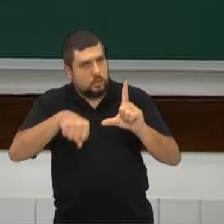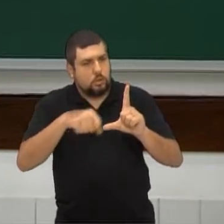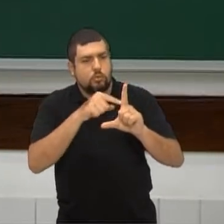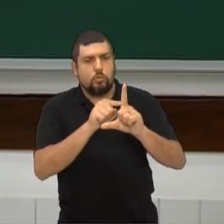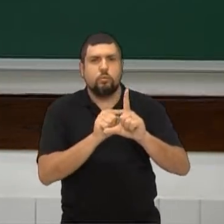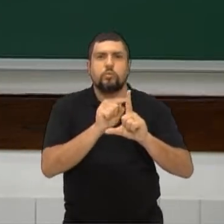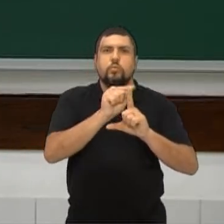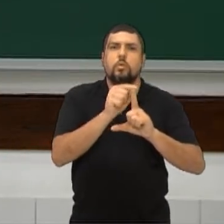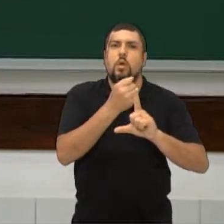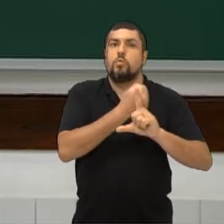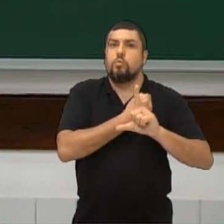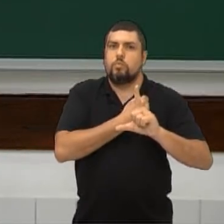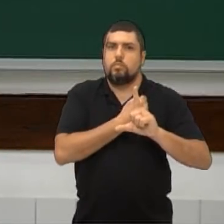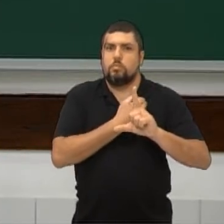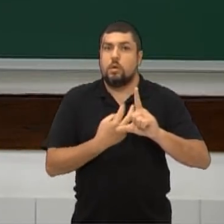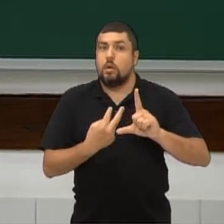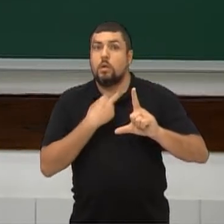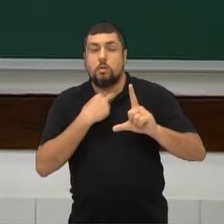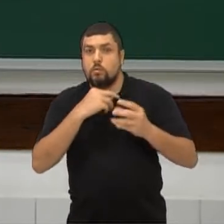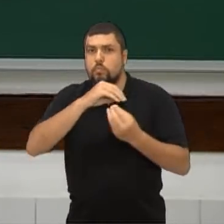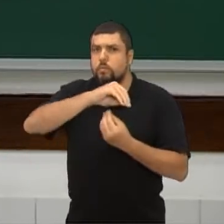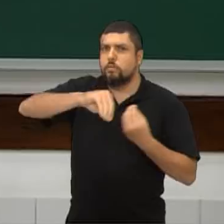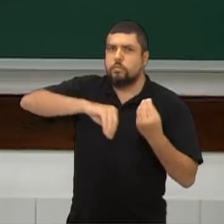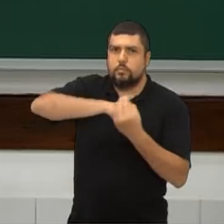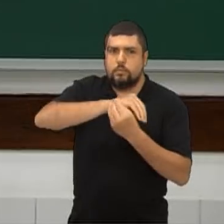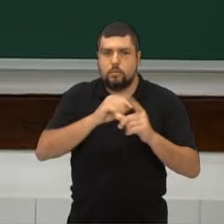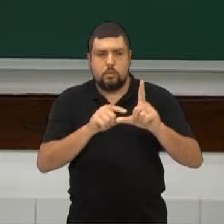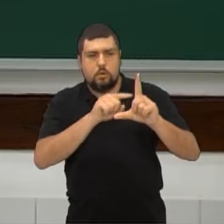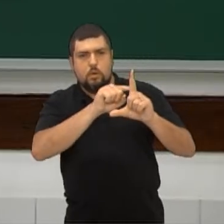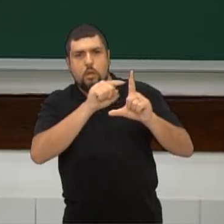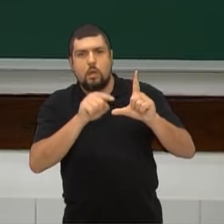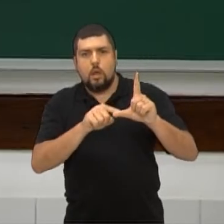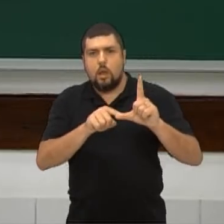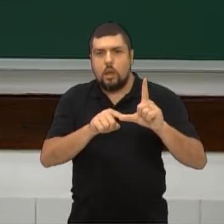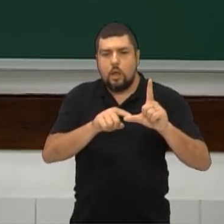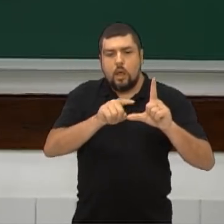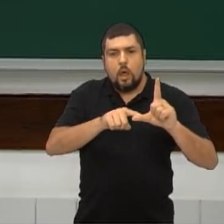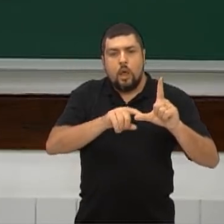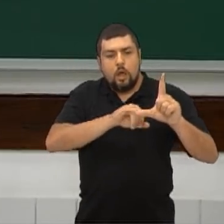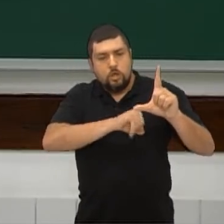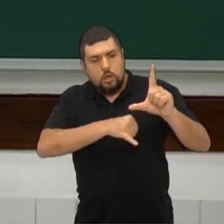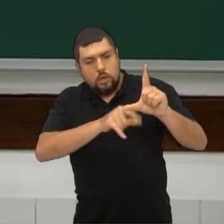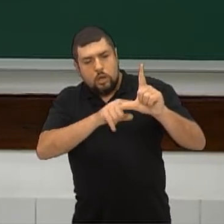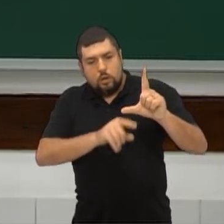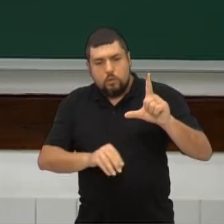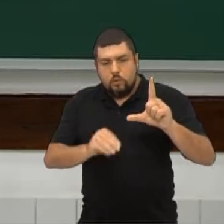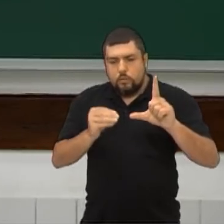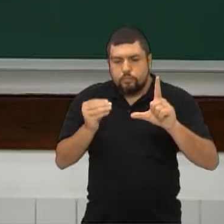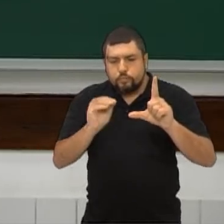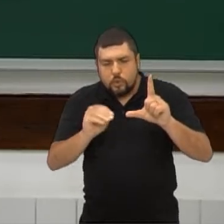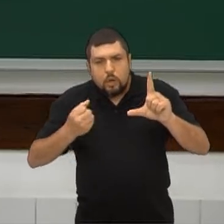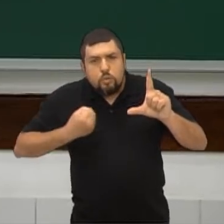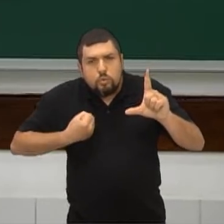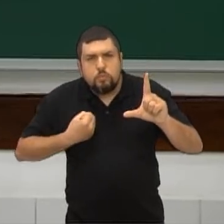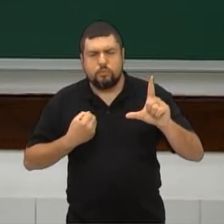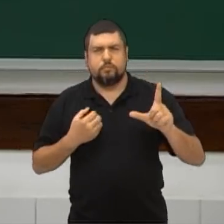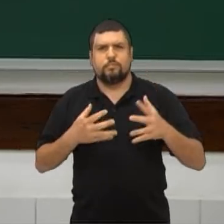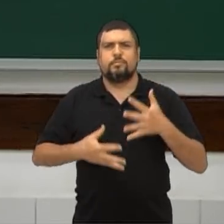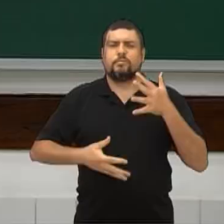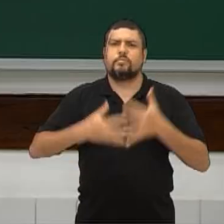meses. Não podem misturar. Por exemplo, entre janeiro, fevereiro, março, vocês colocarem o número de nascimentos